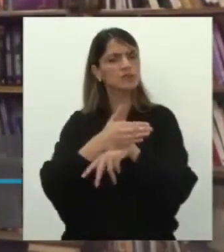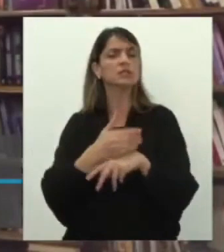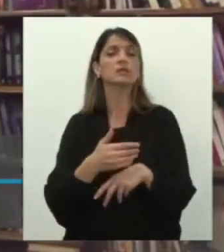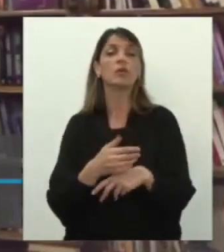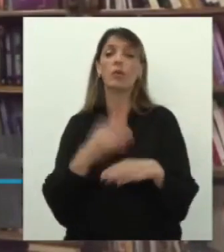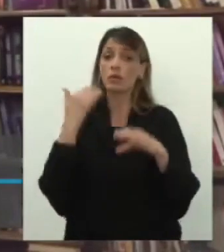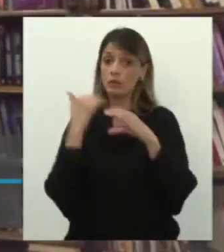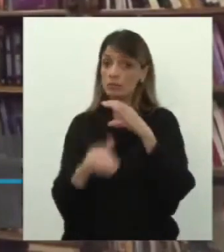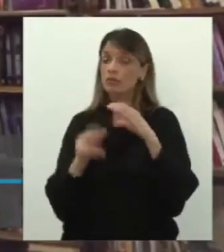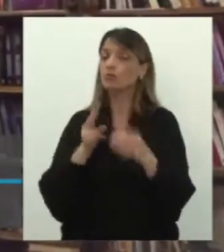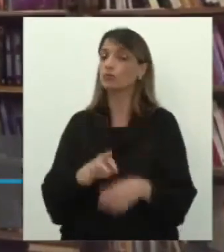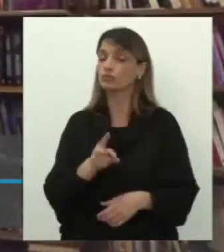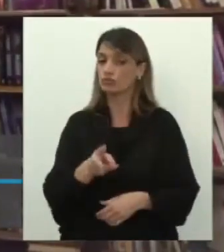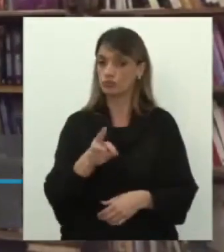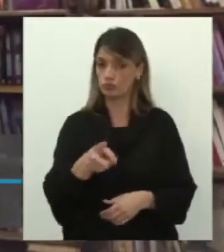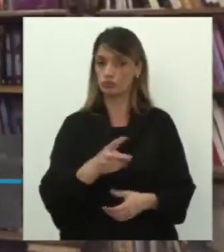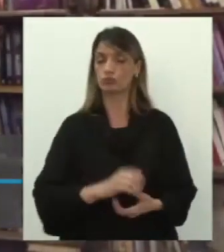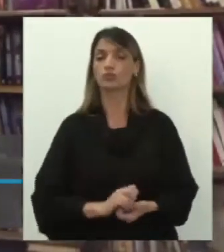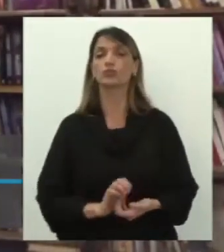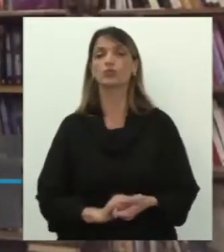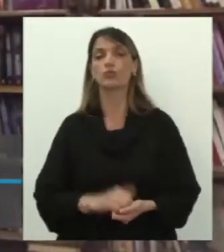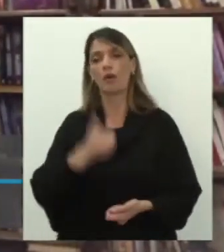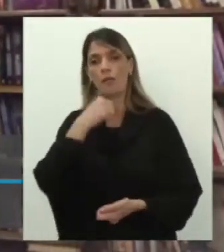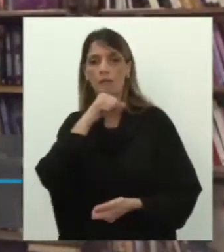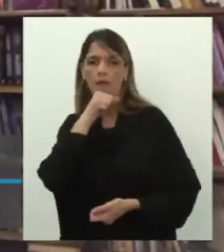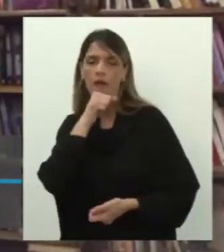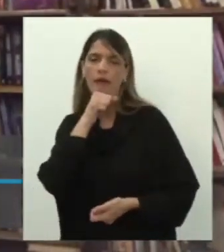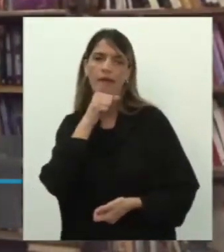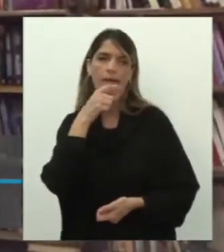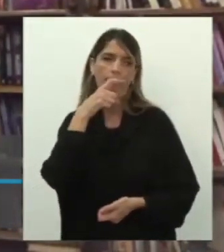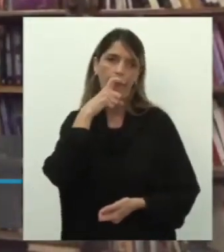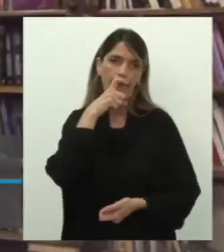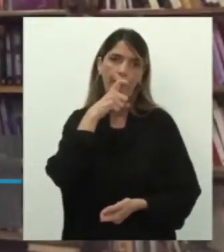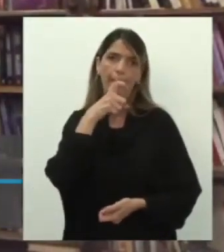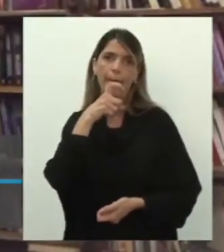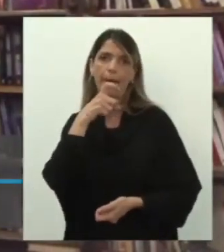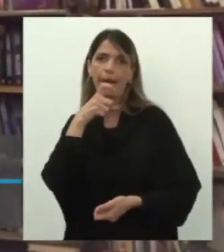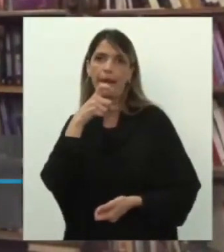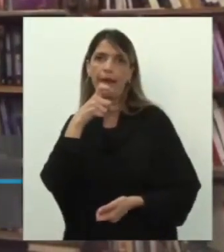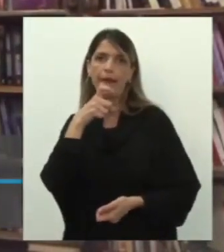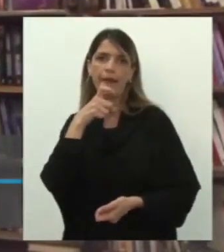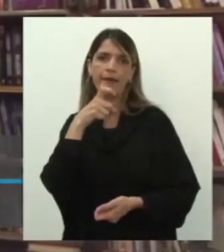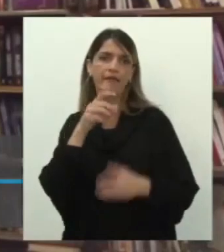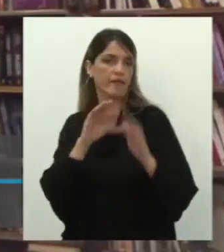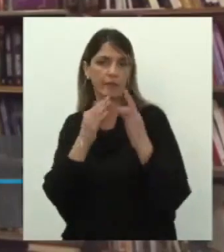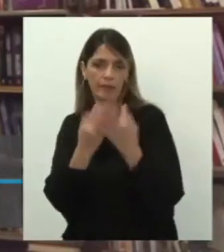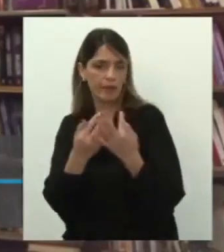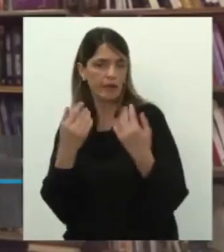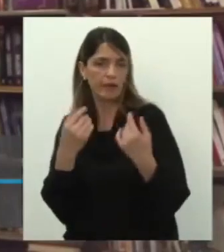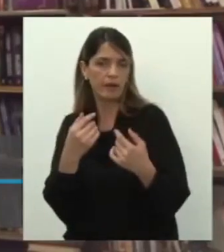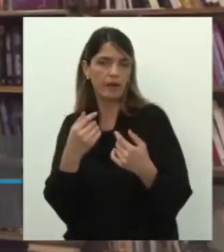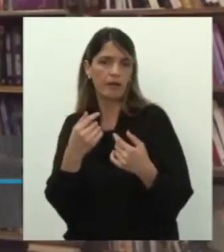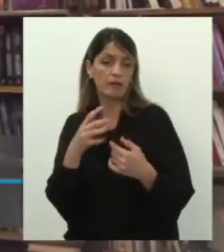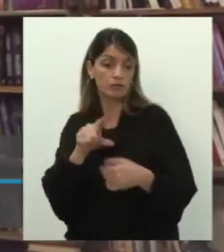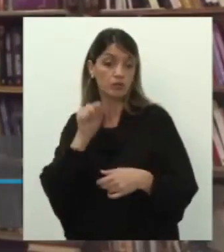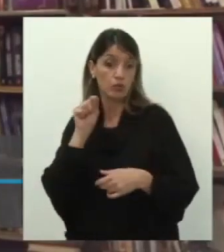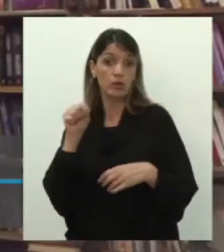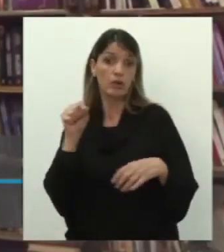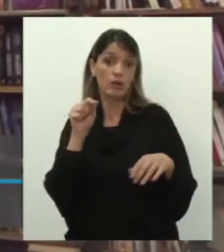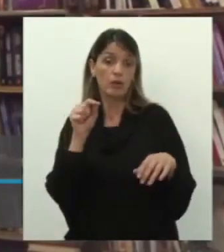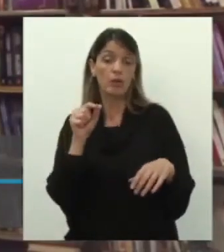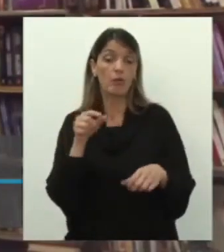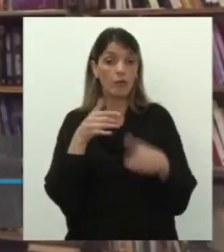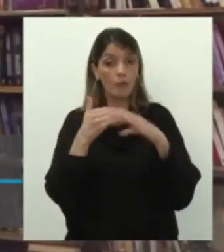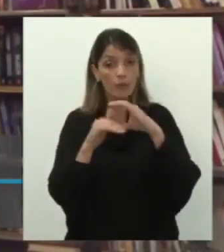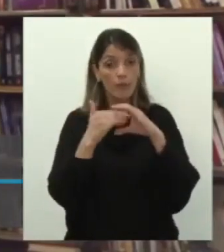com o e-mail, tá? Para aqueles pais que preferem mandar essas atividades via e-mail, então é uma opção. E efetivamente o